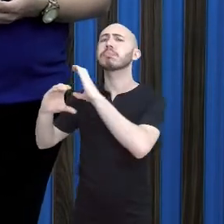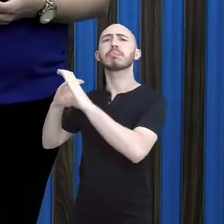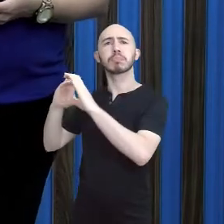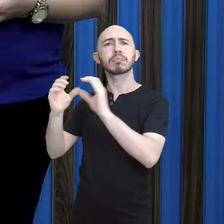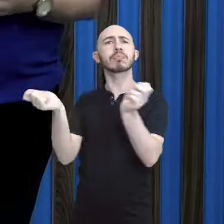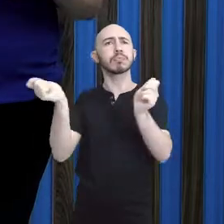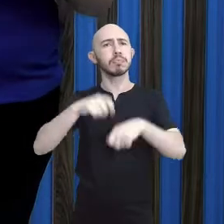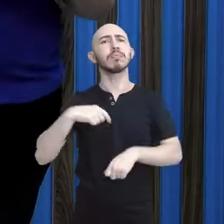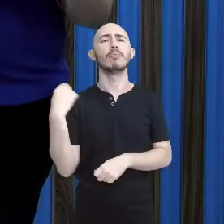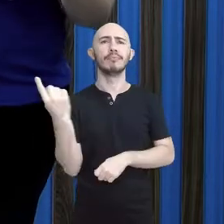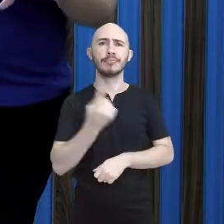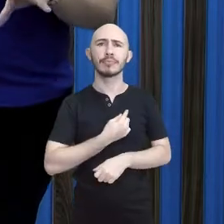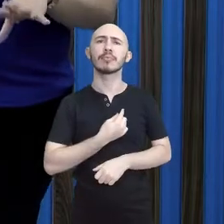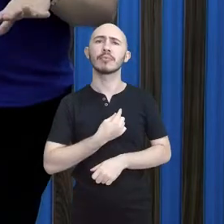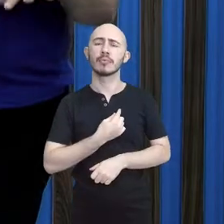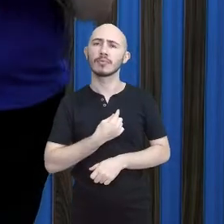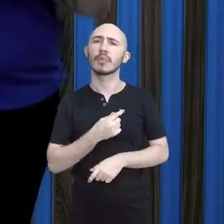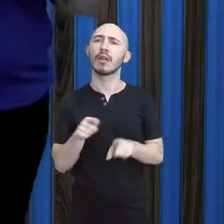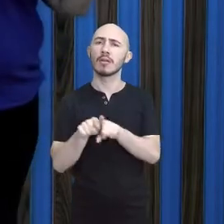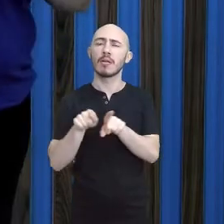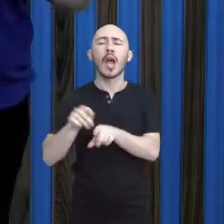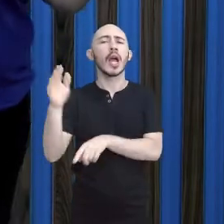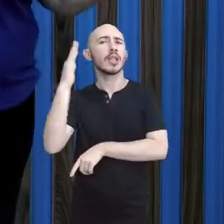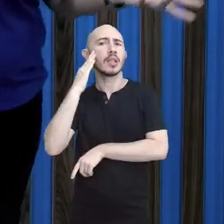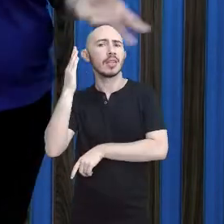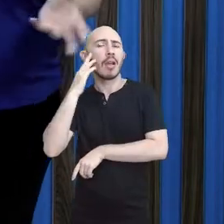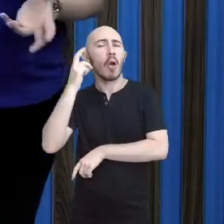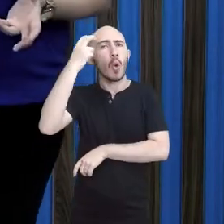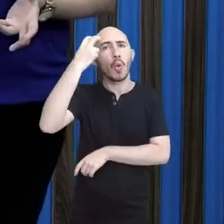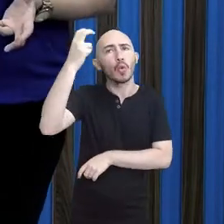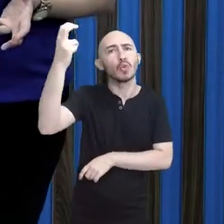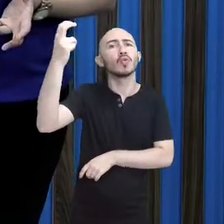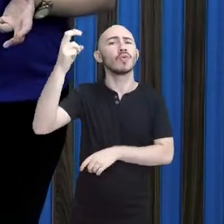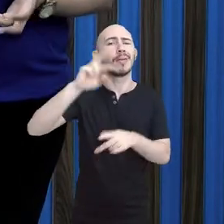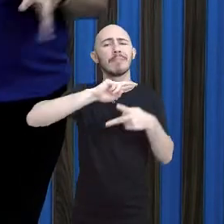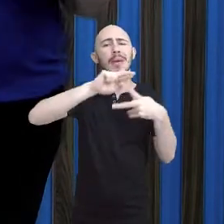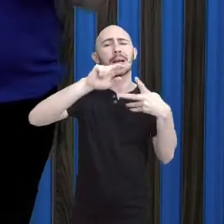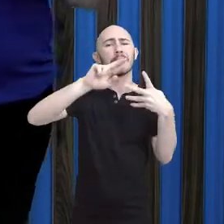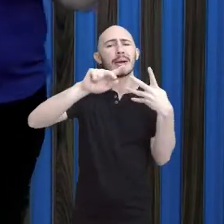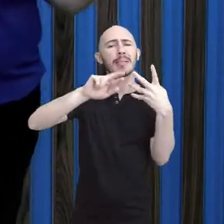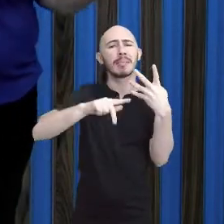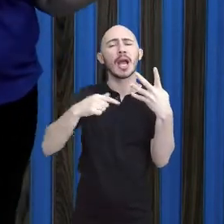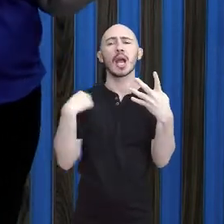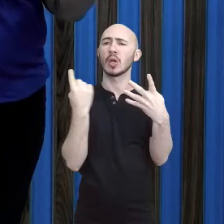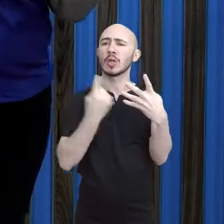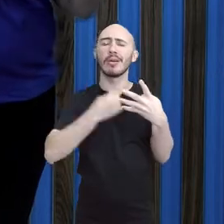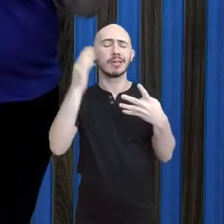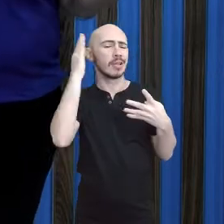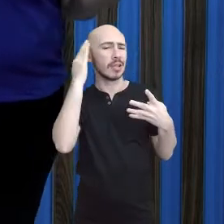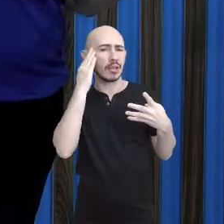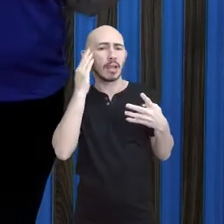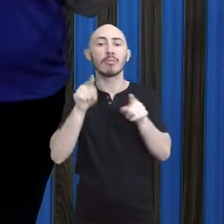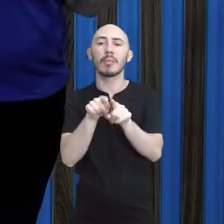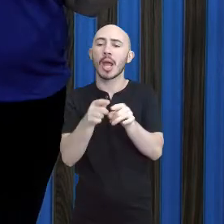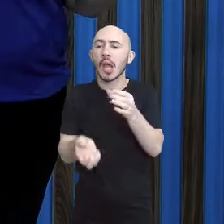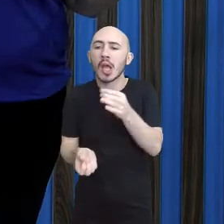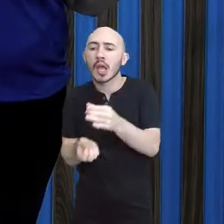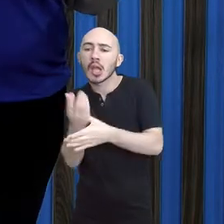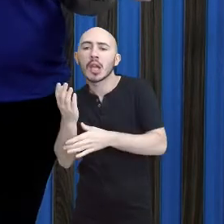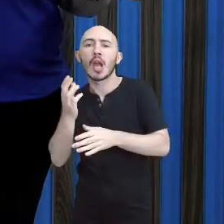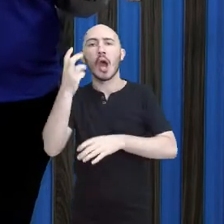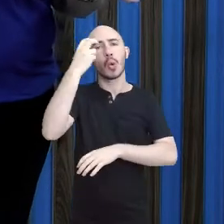outros. Conseguimos entender culturas diferentes, desenvolver culturas completamente